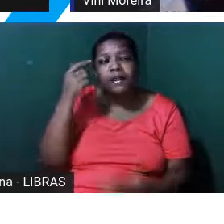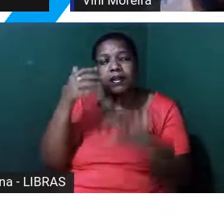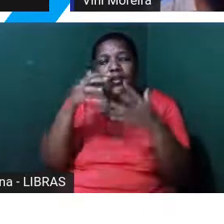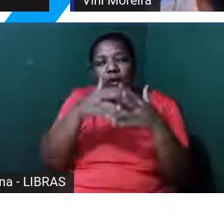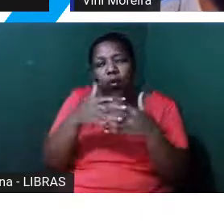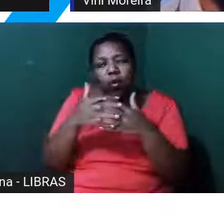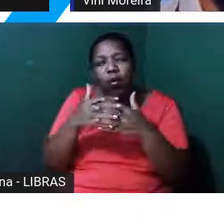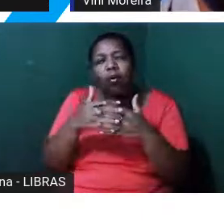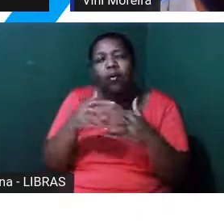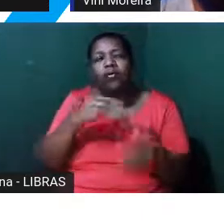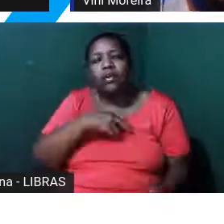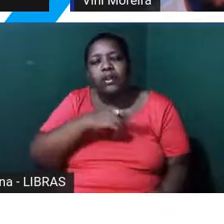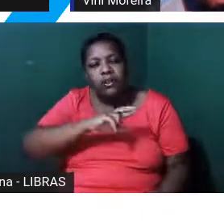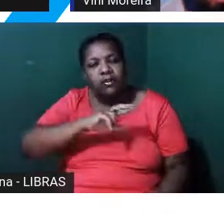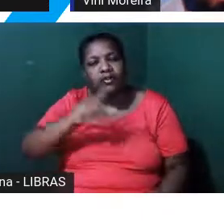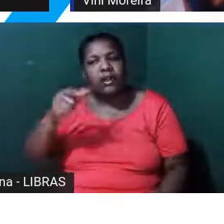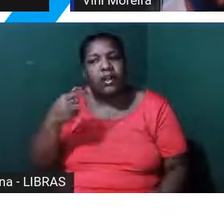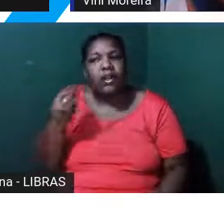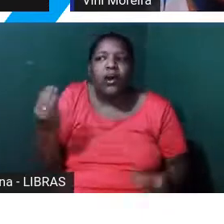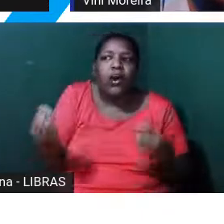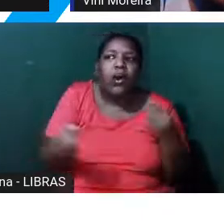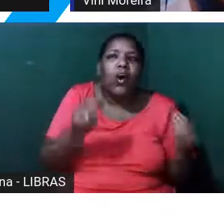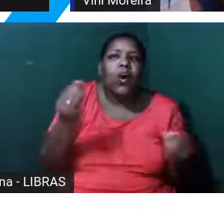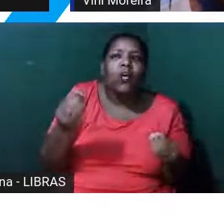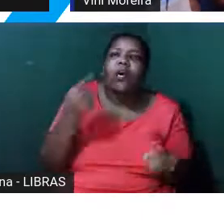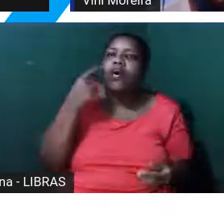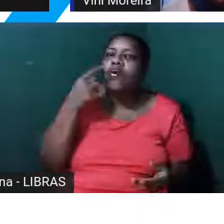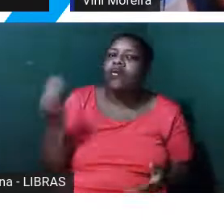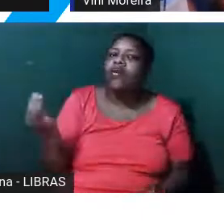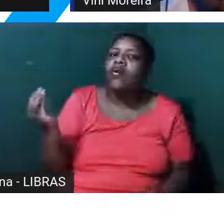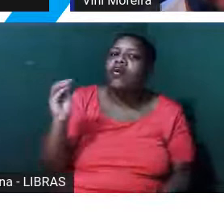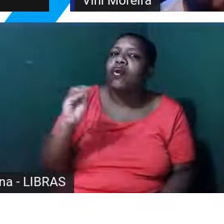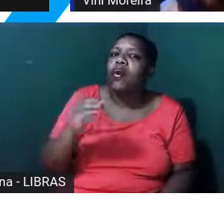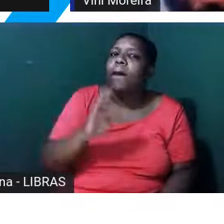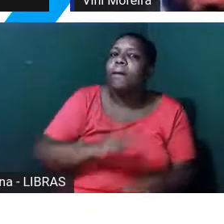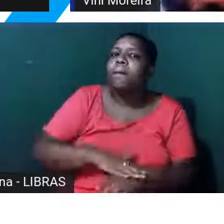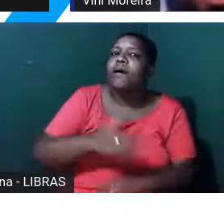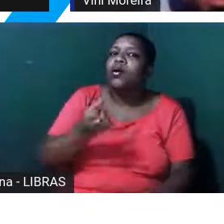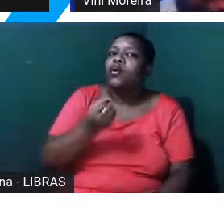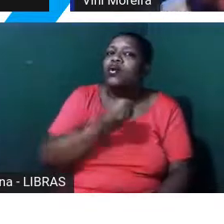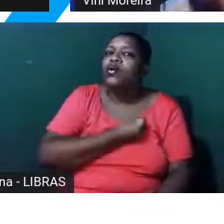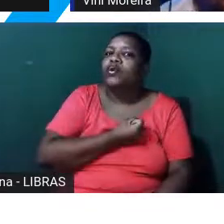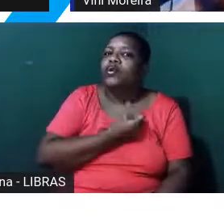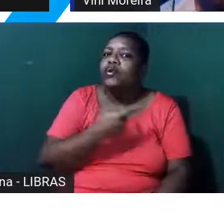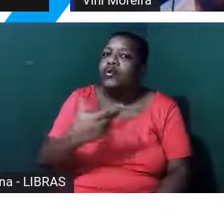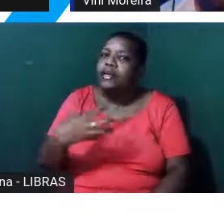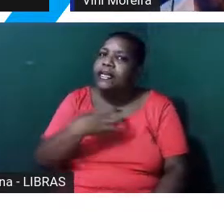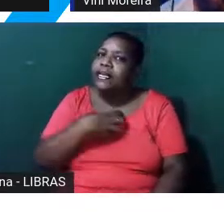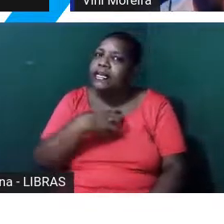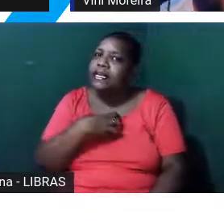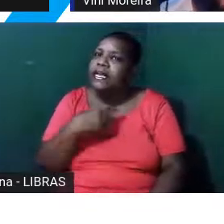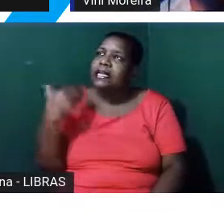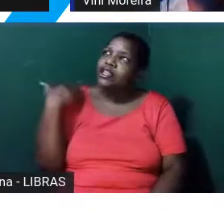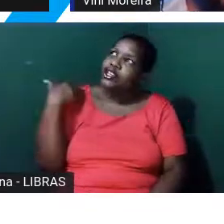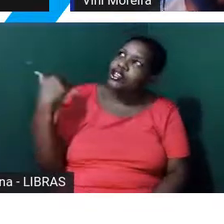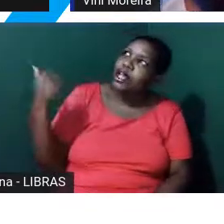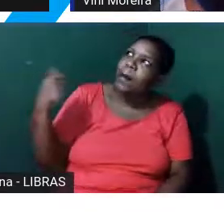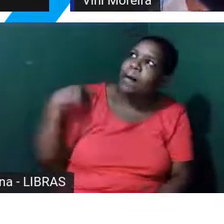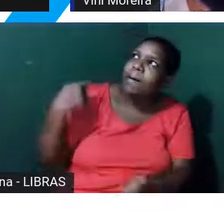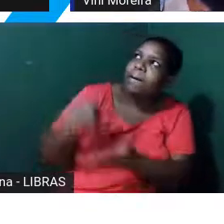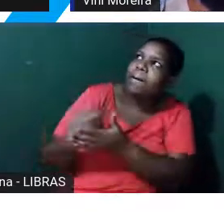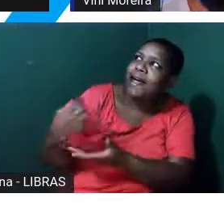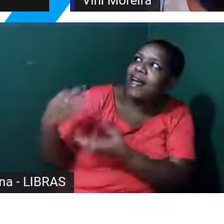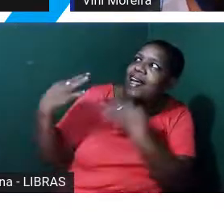diferente pensam como eu vou colocar uma maior número de coisas para fazer sentido para o Léo querer me chamar e pagar meu